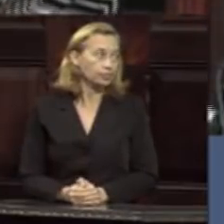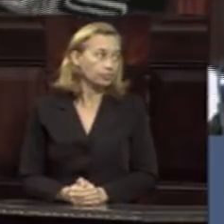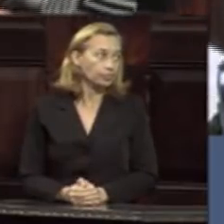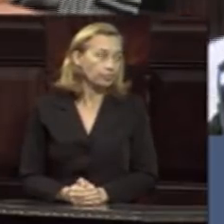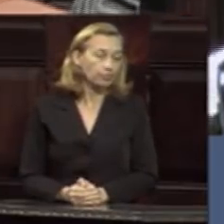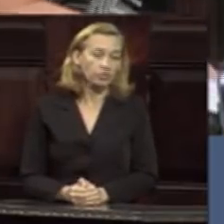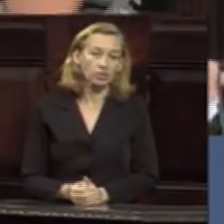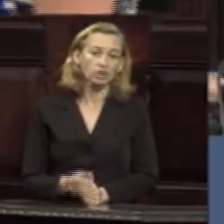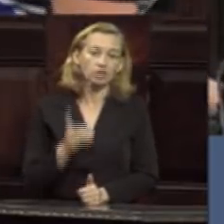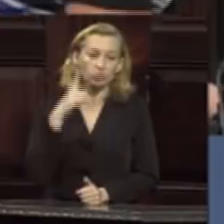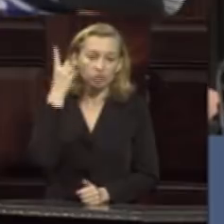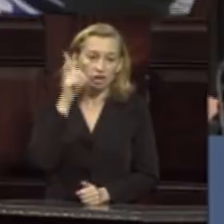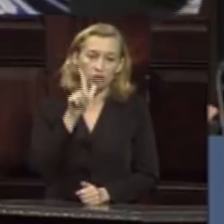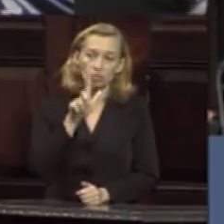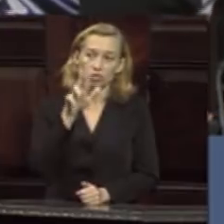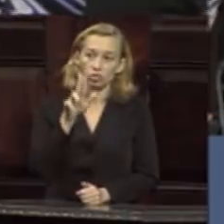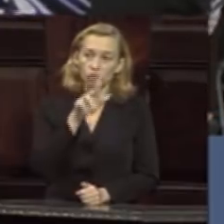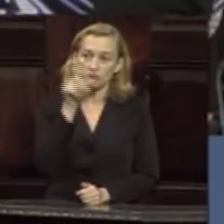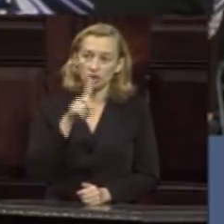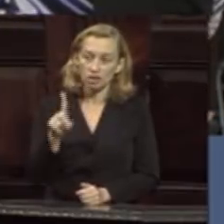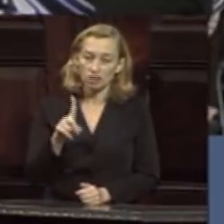Deputado Luiz Martins.